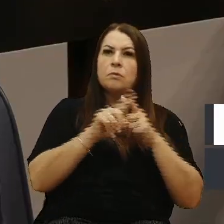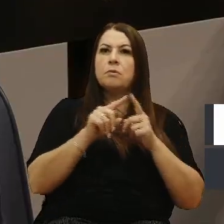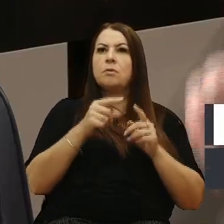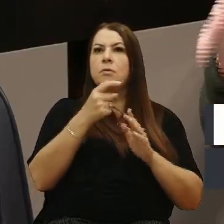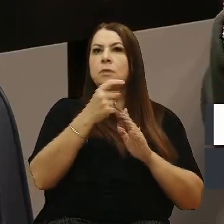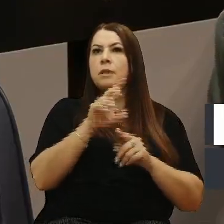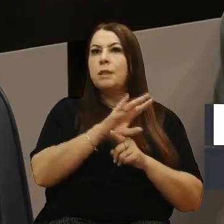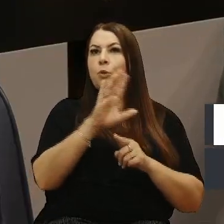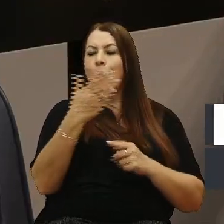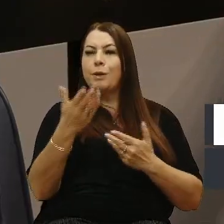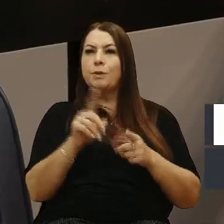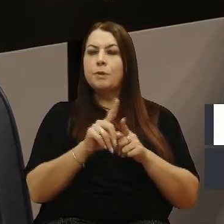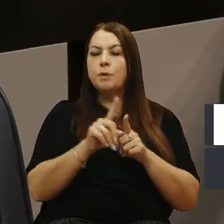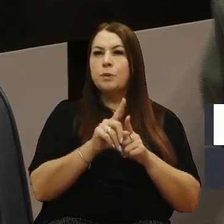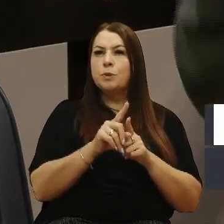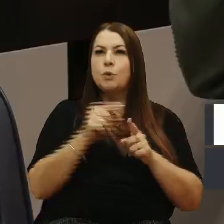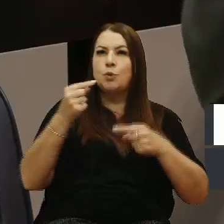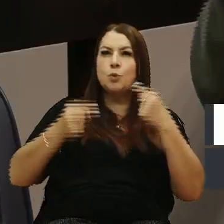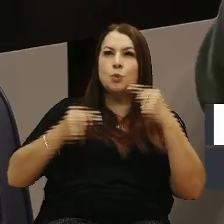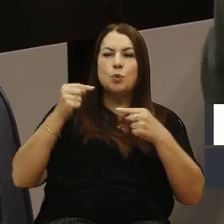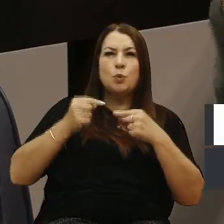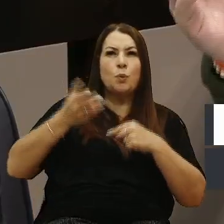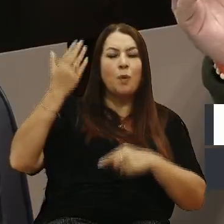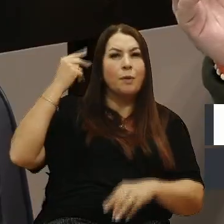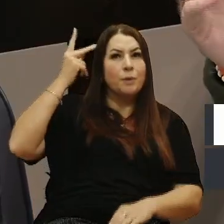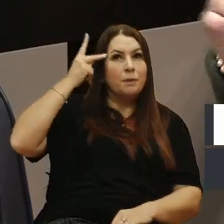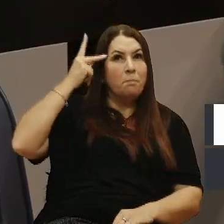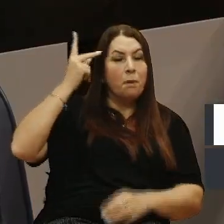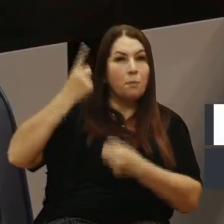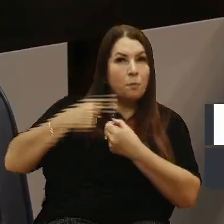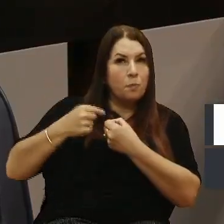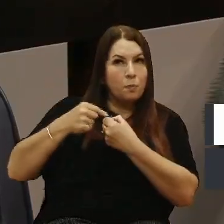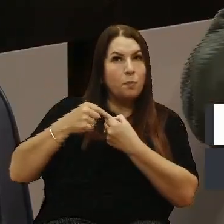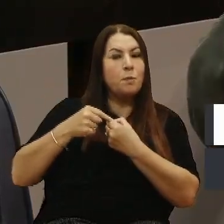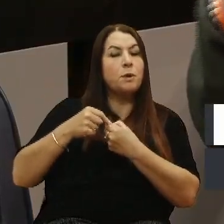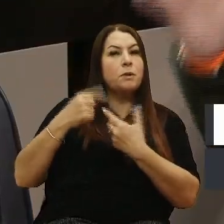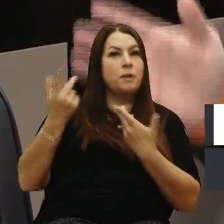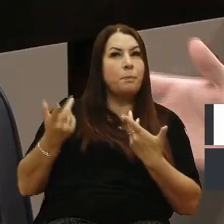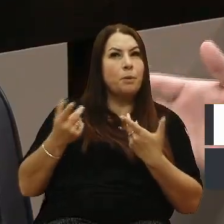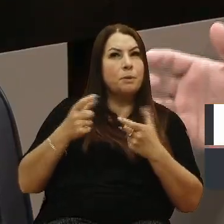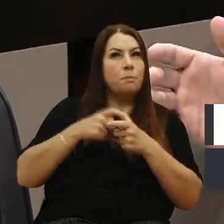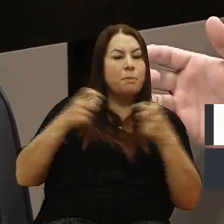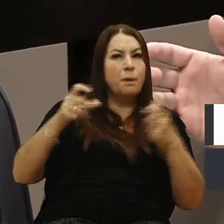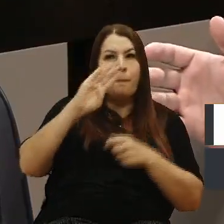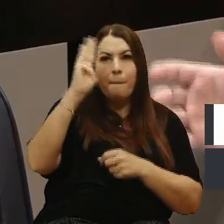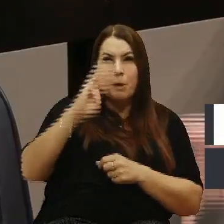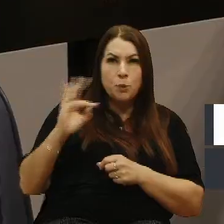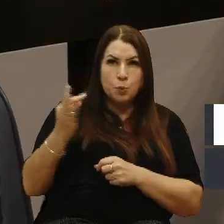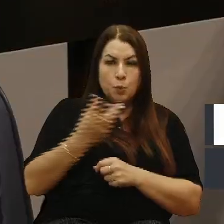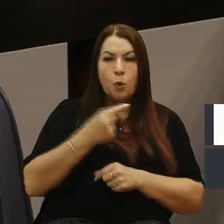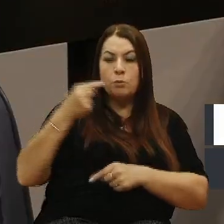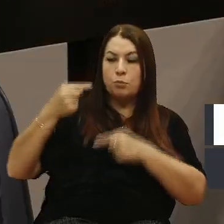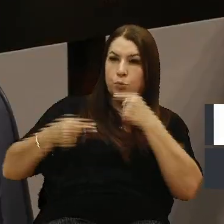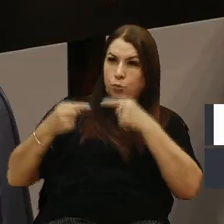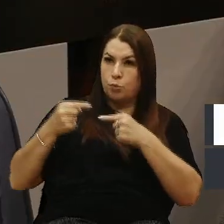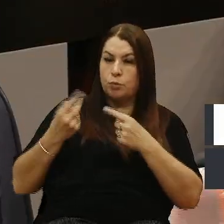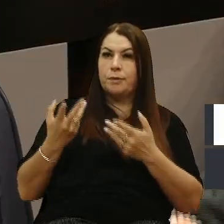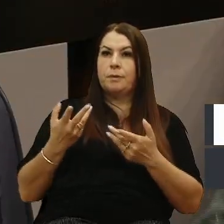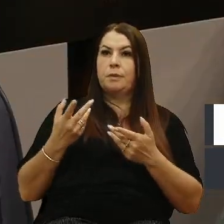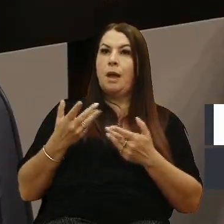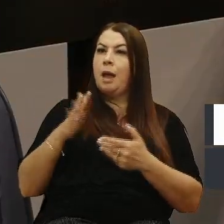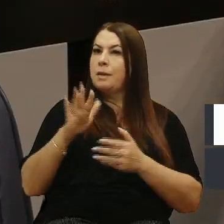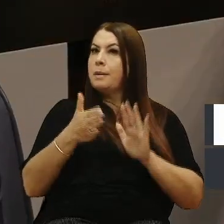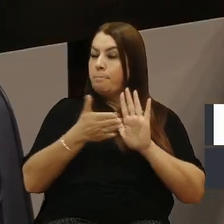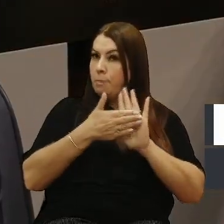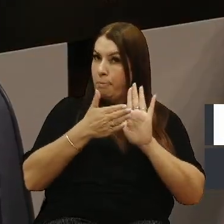mais. Essa discussão começou lá em São Paulo, no município. E aí depois se estendeu para o Brasil todo, né, essa discussão. Ou seja, às vezes tem